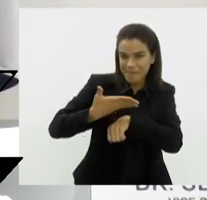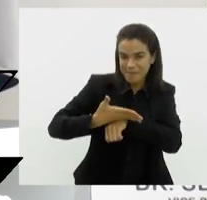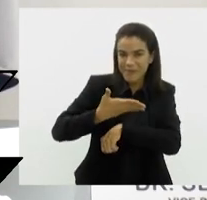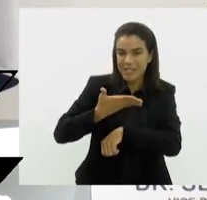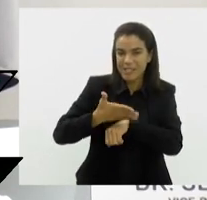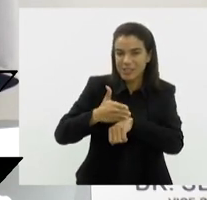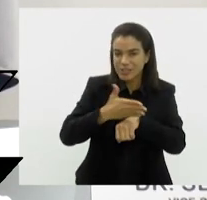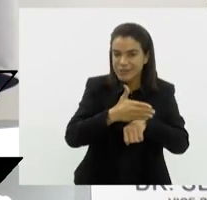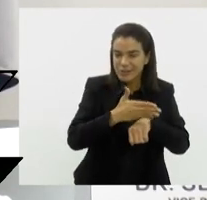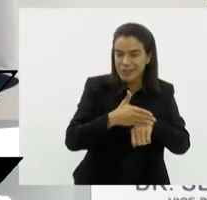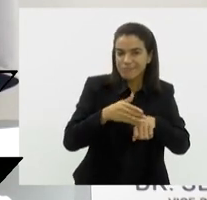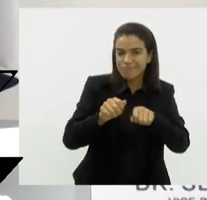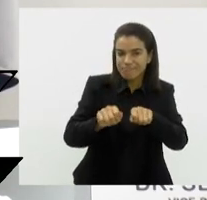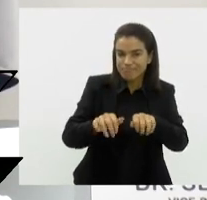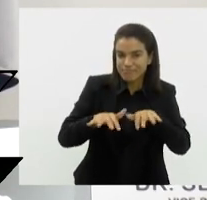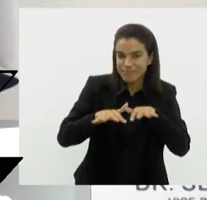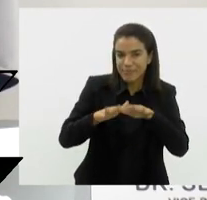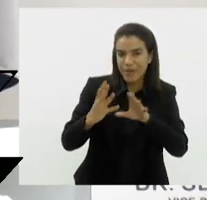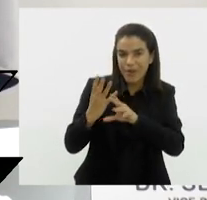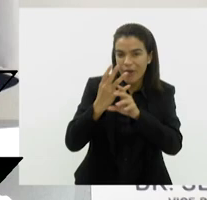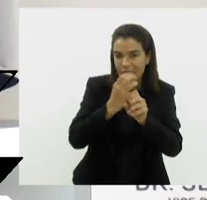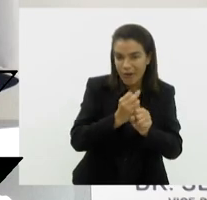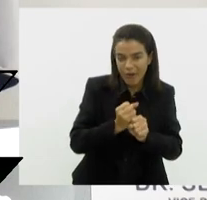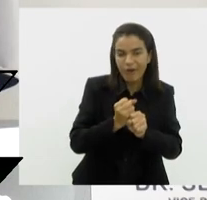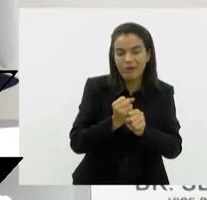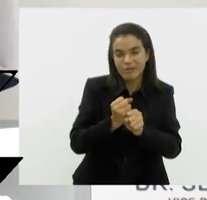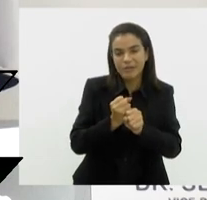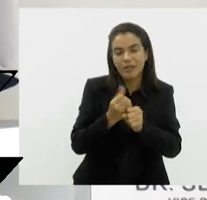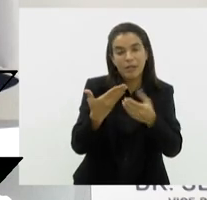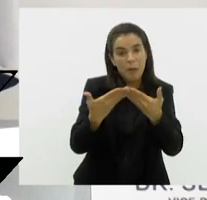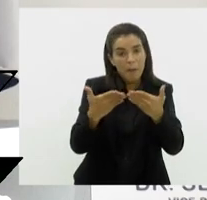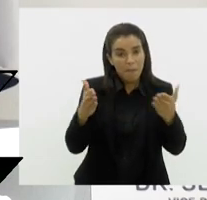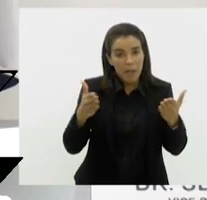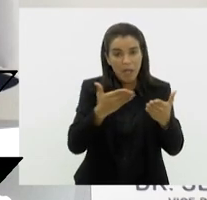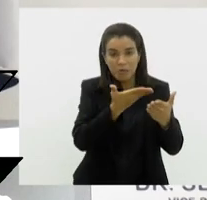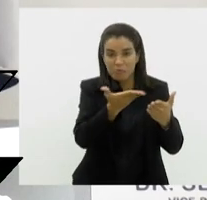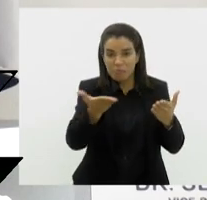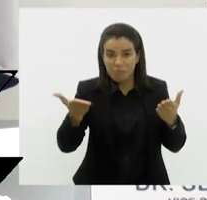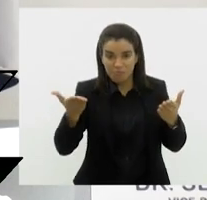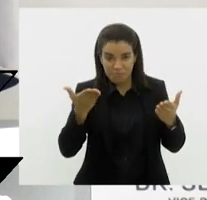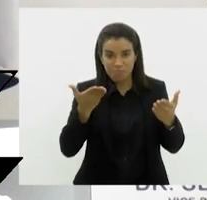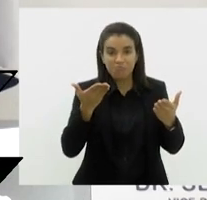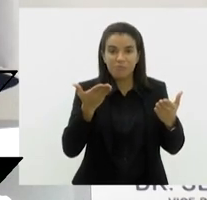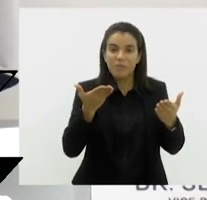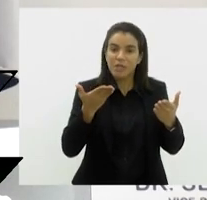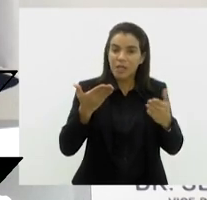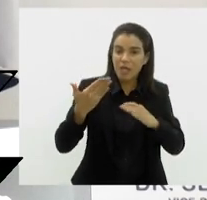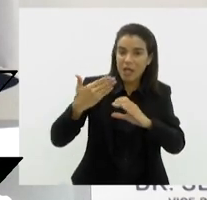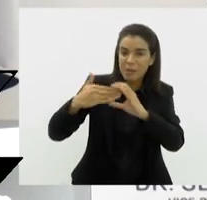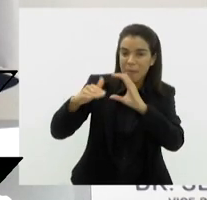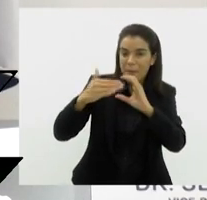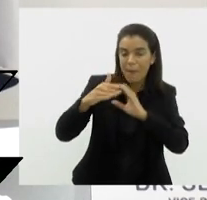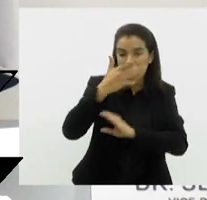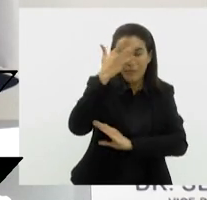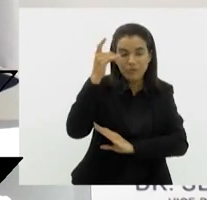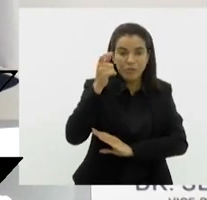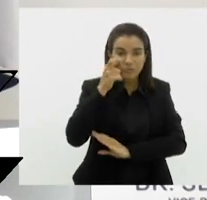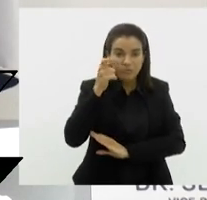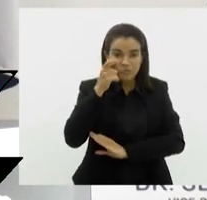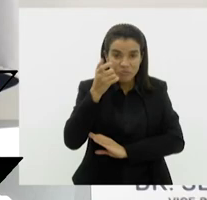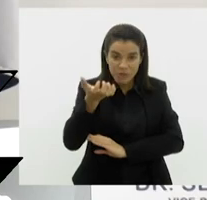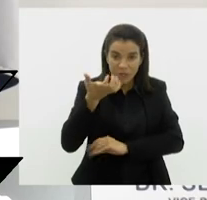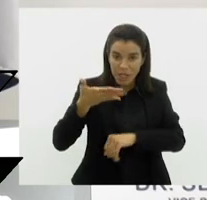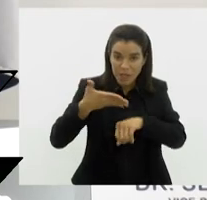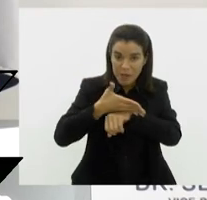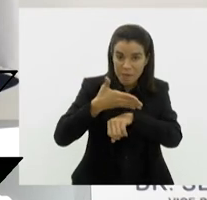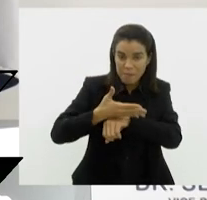em algumas sessões, conferindo horas. Então, fica aqui aberto aqueles que queiram indicar e aqueles que nos assistem, que queiram participar,